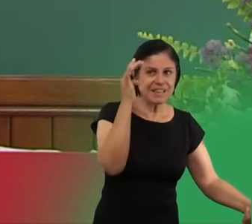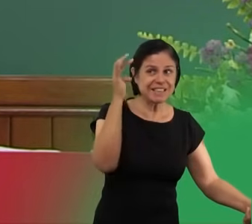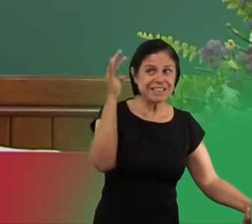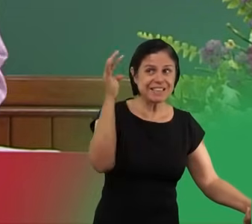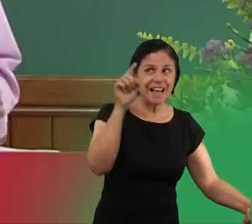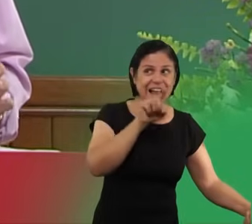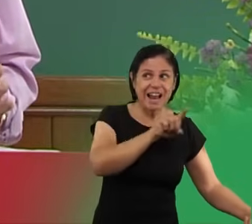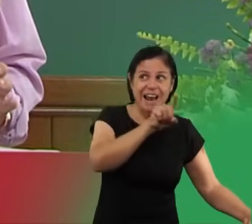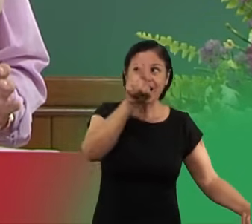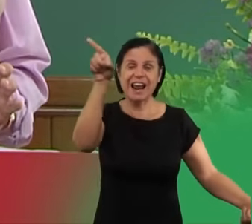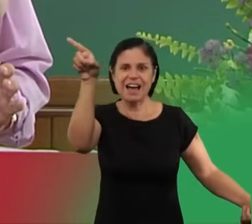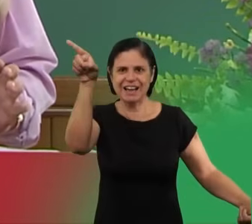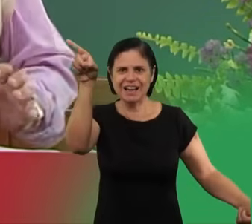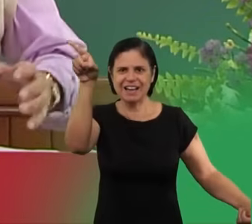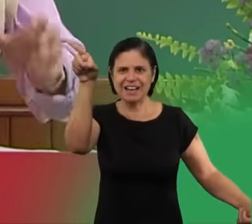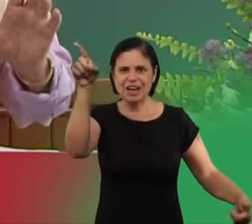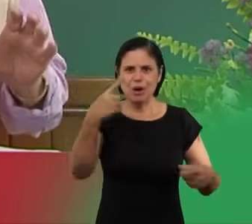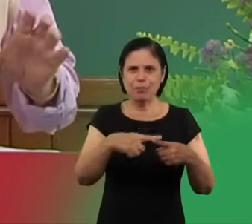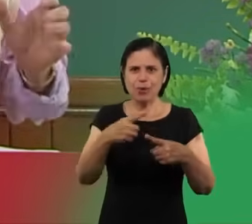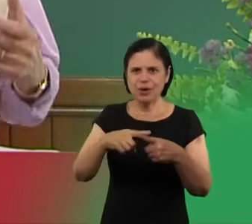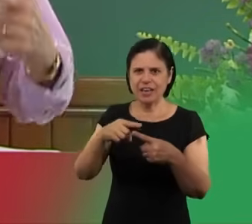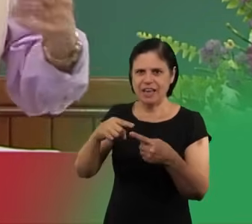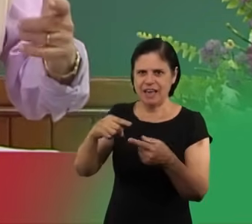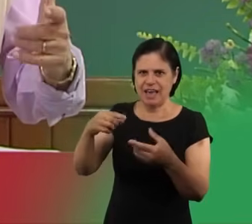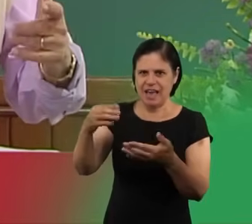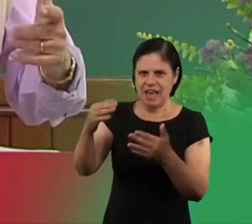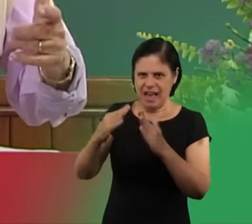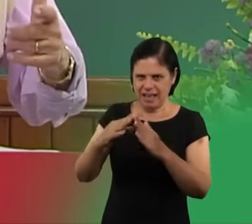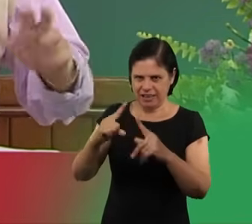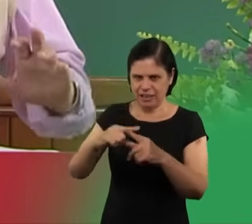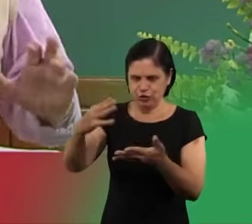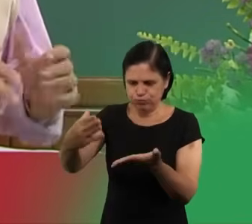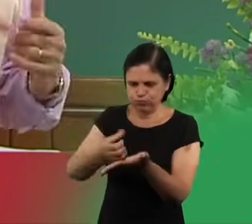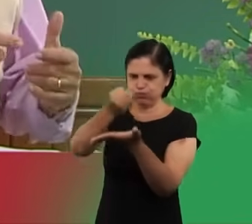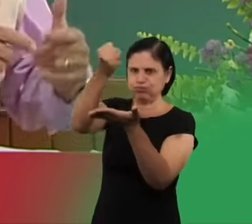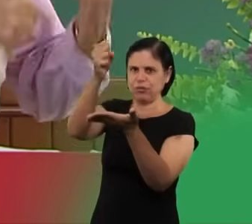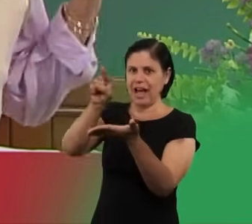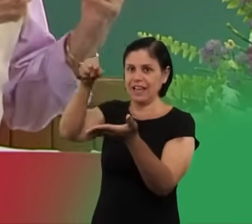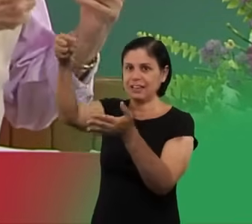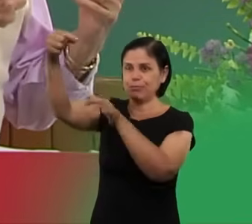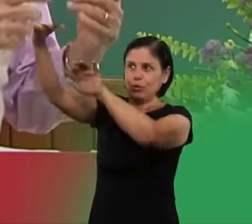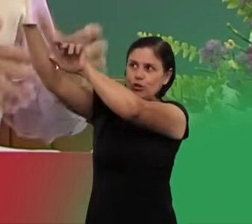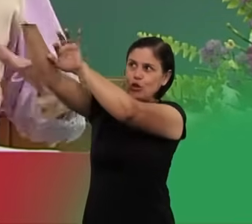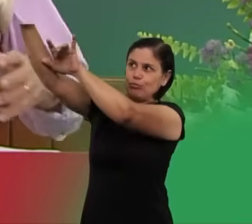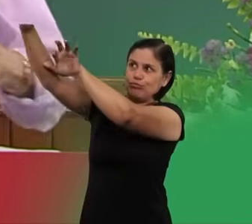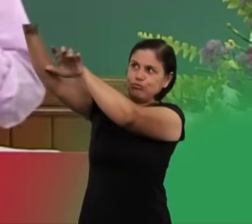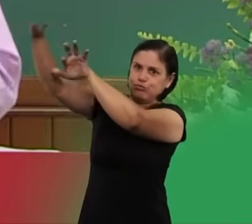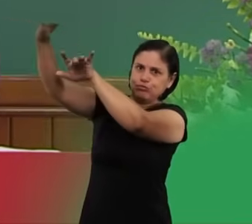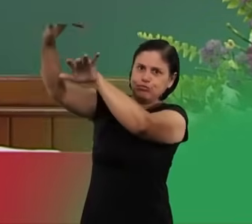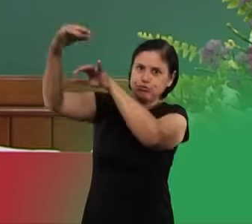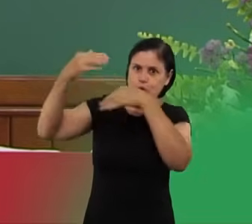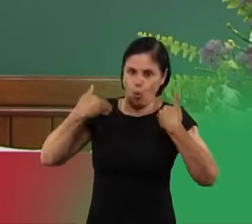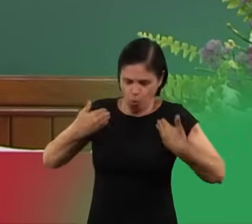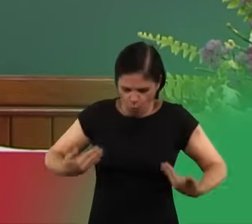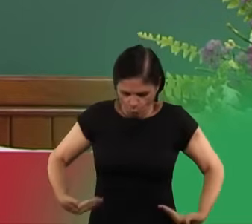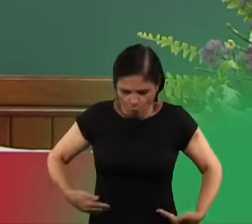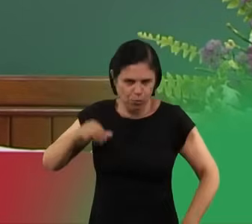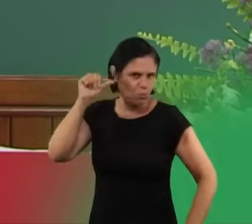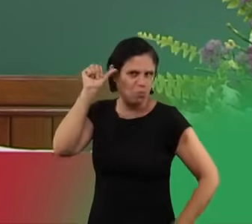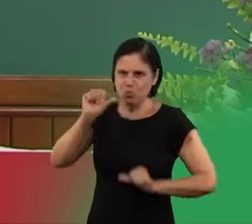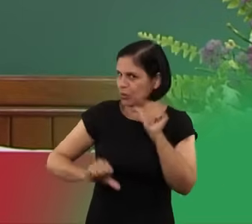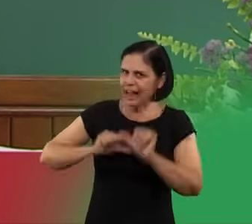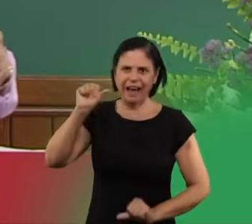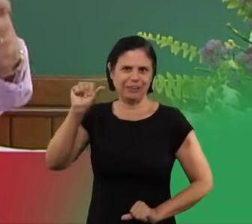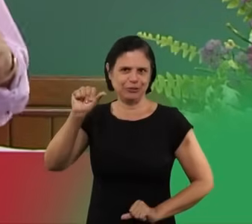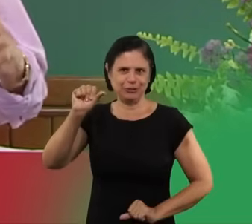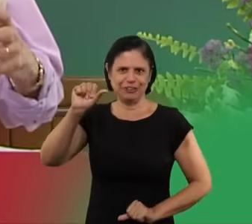ela descerá com a sua glória, ela descerá glorificada, como Jesus foi glorificado, ela descerá glorificada.